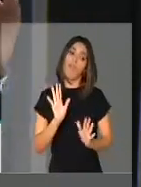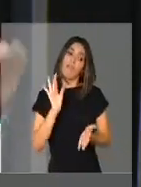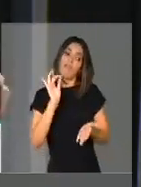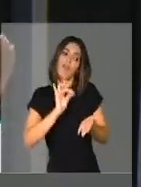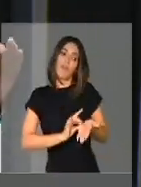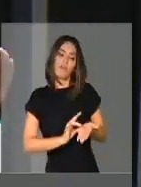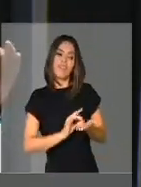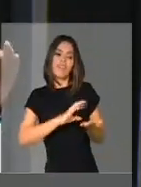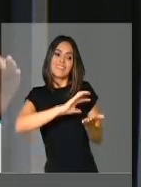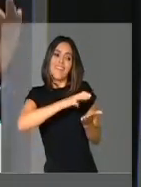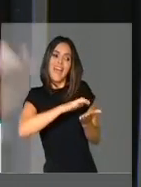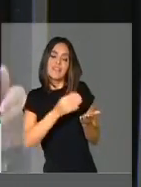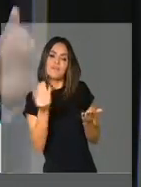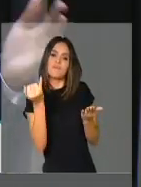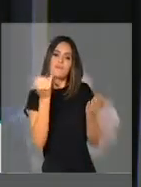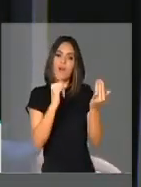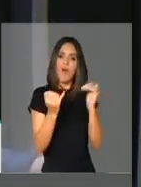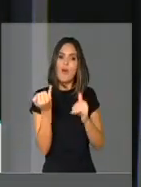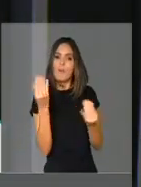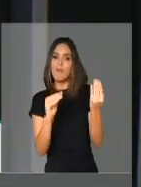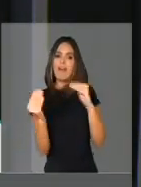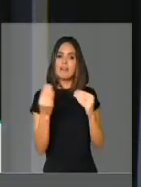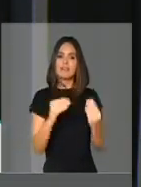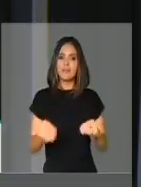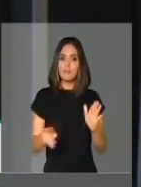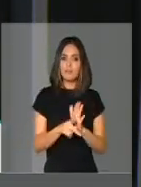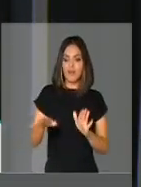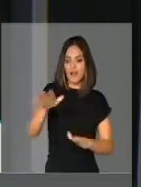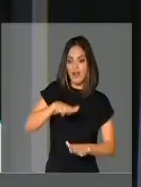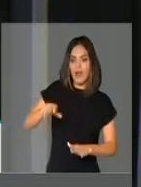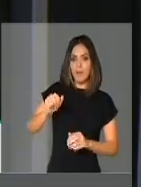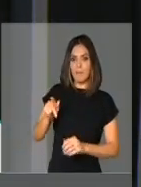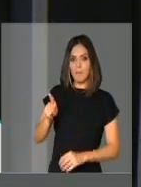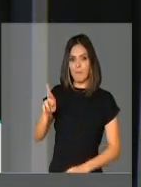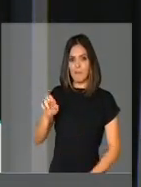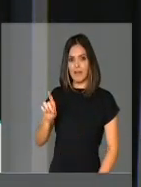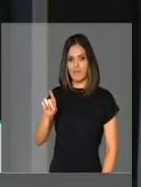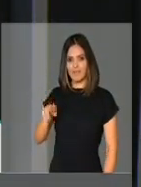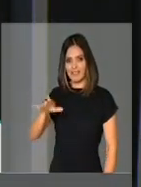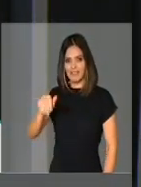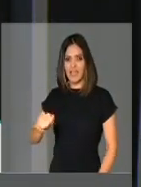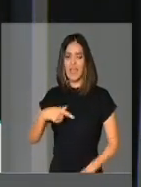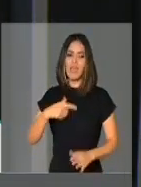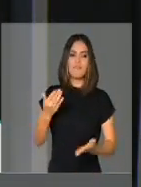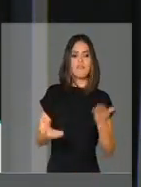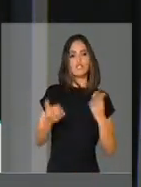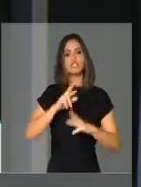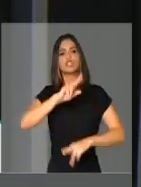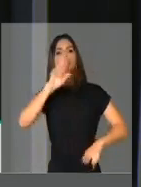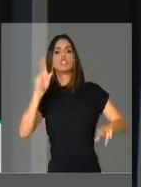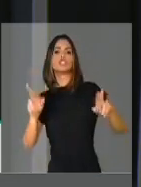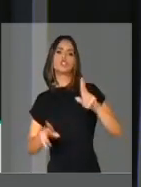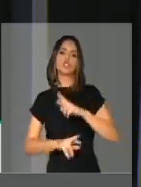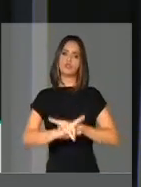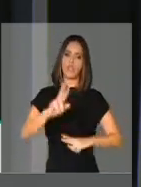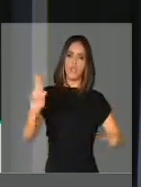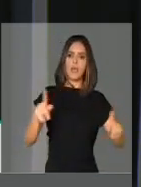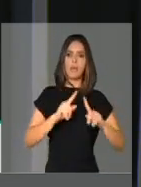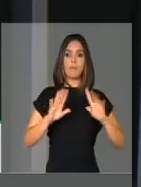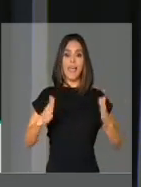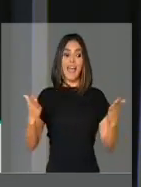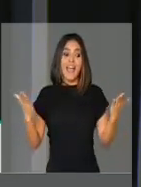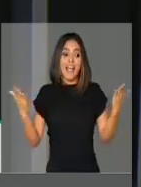previdenciários variam muito de um período para outro e eu não tenho acompanhado no